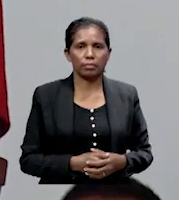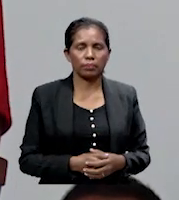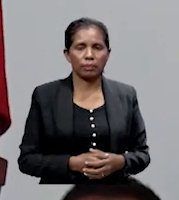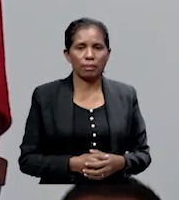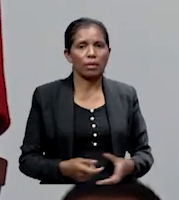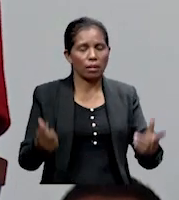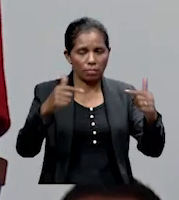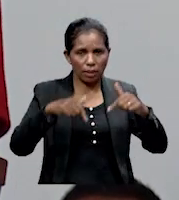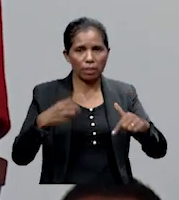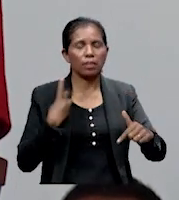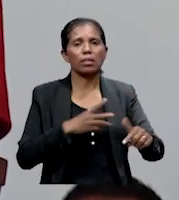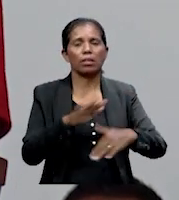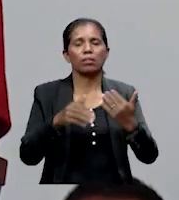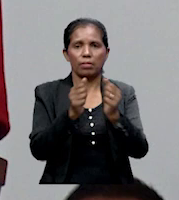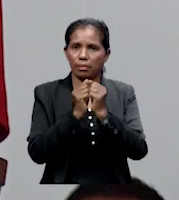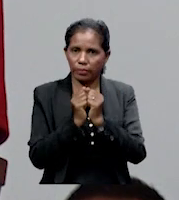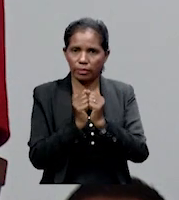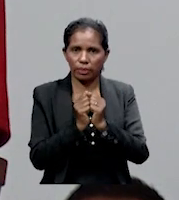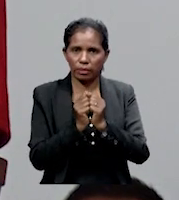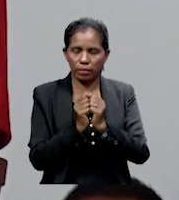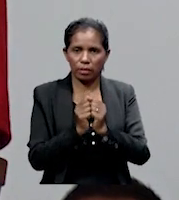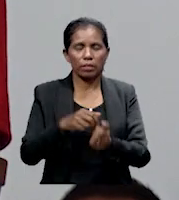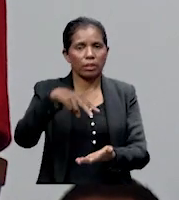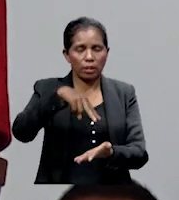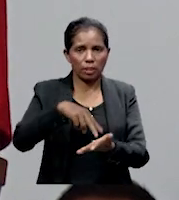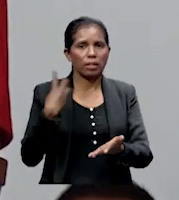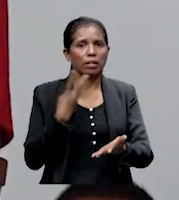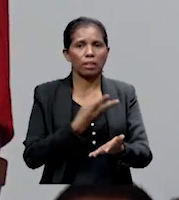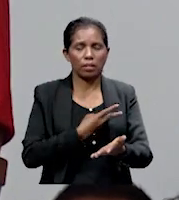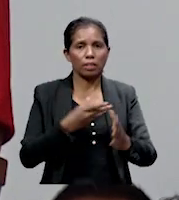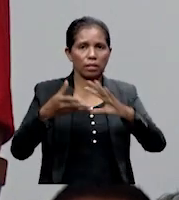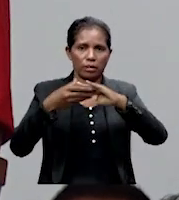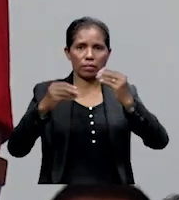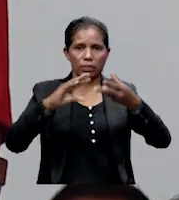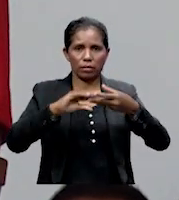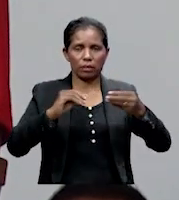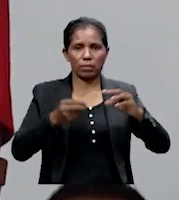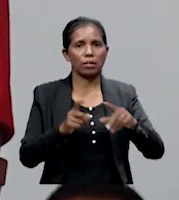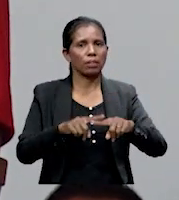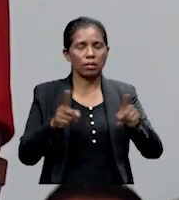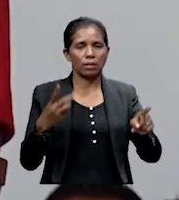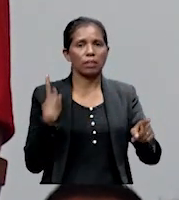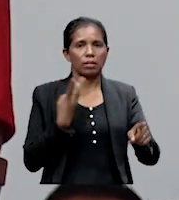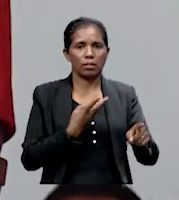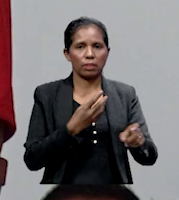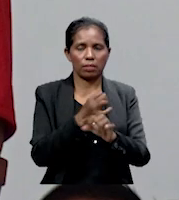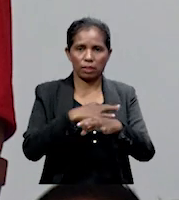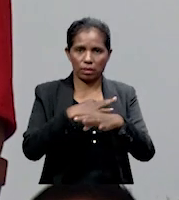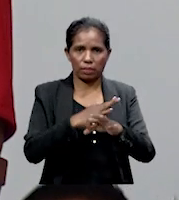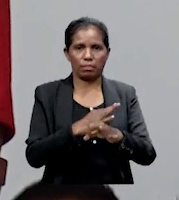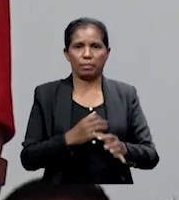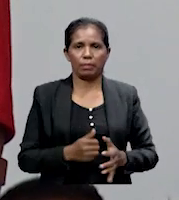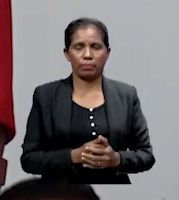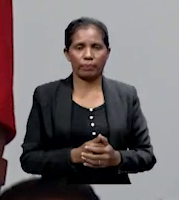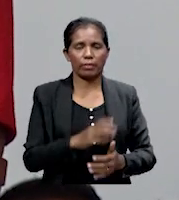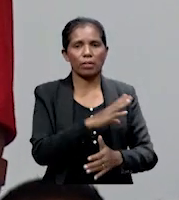Mas está roto a moto. A tu rahi tem história. Mas bem a tu radia.